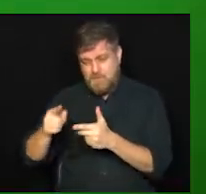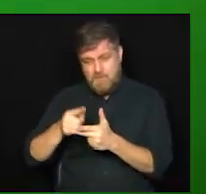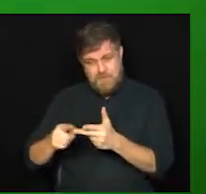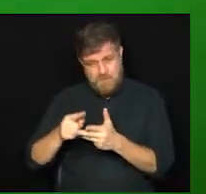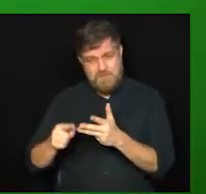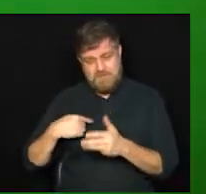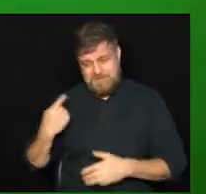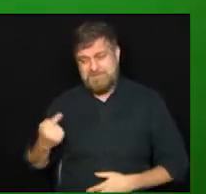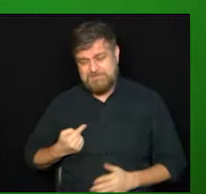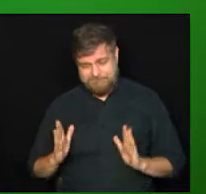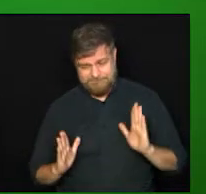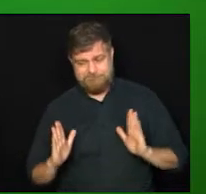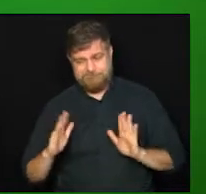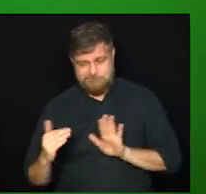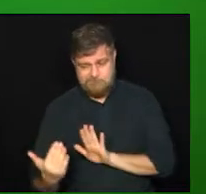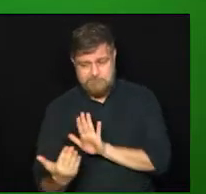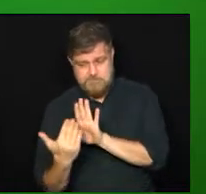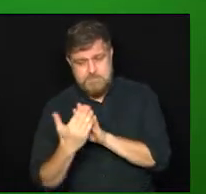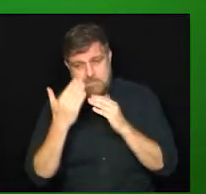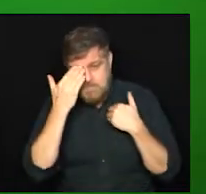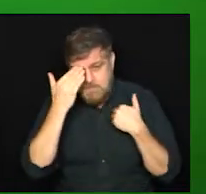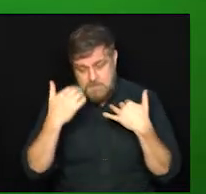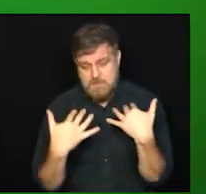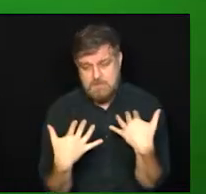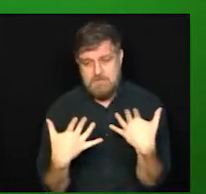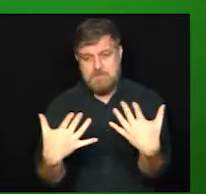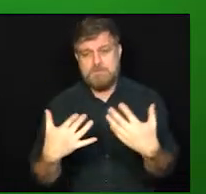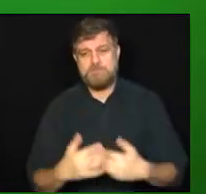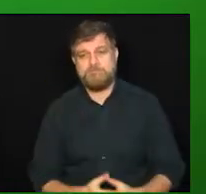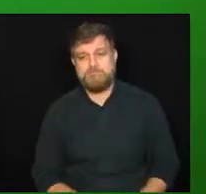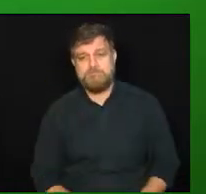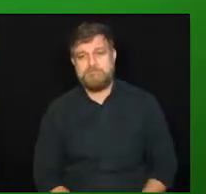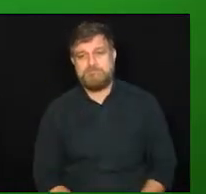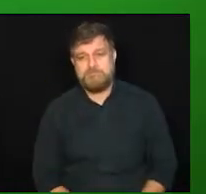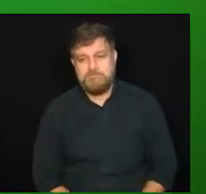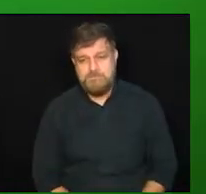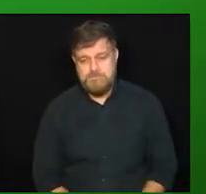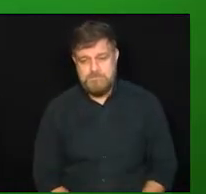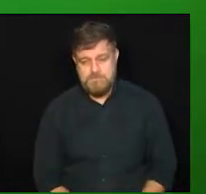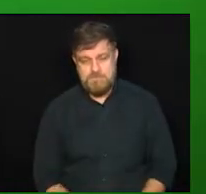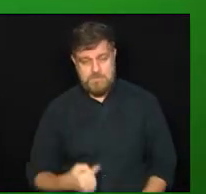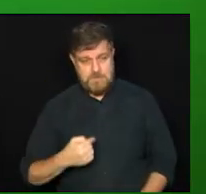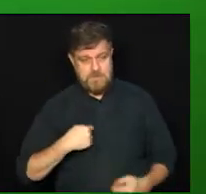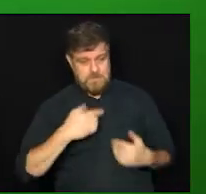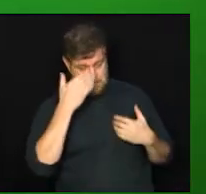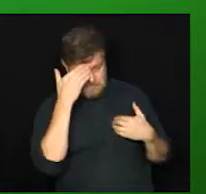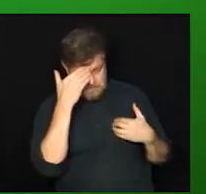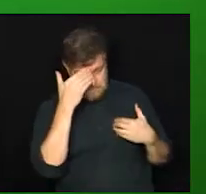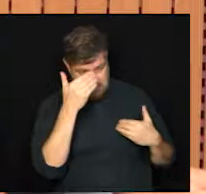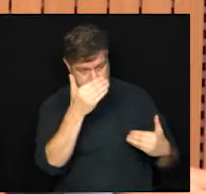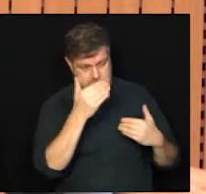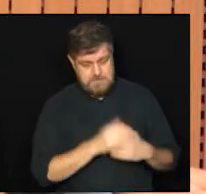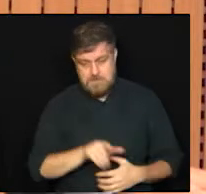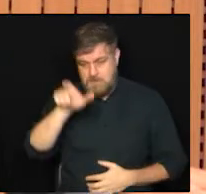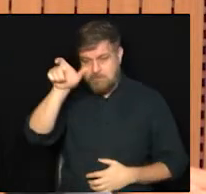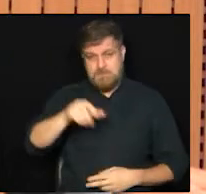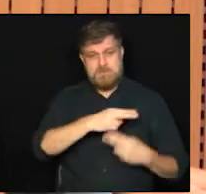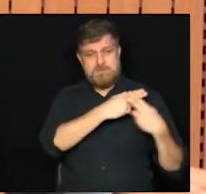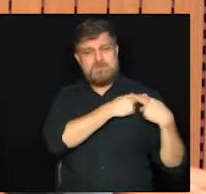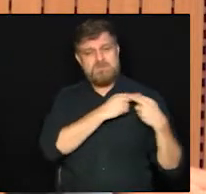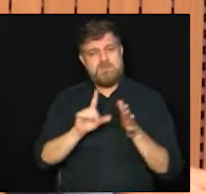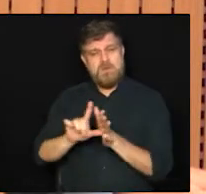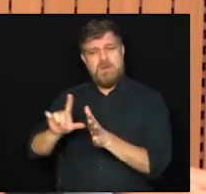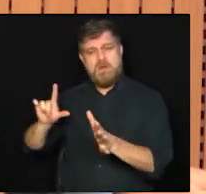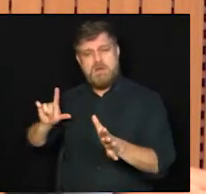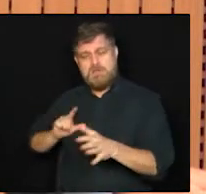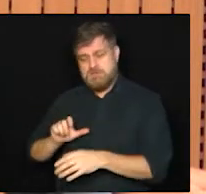estamos atravessando. Muito obrigado pela atenção de todos. Eu que agradeço, e é claro, no comando. Antes do